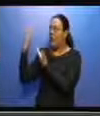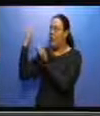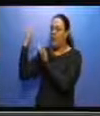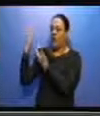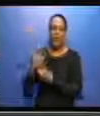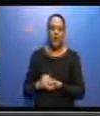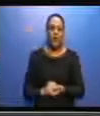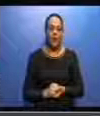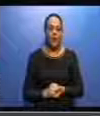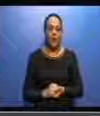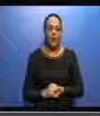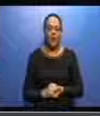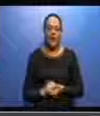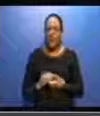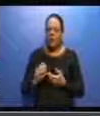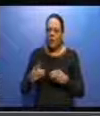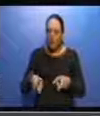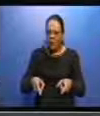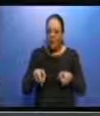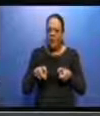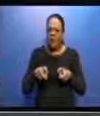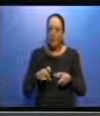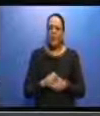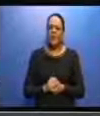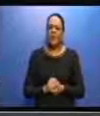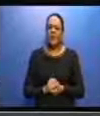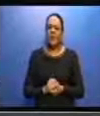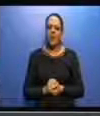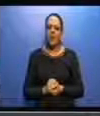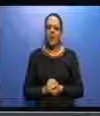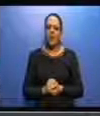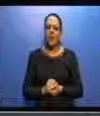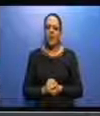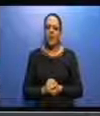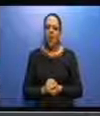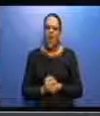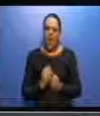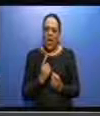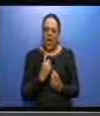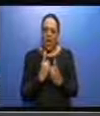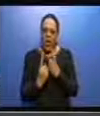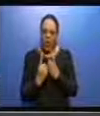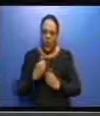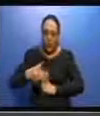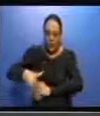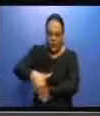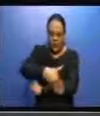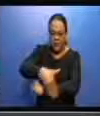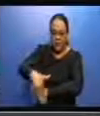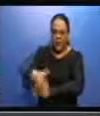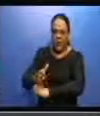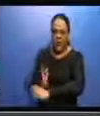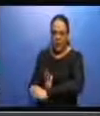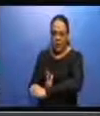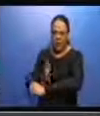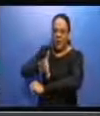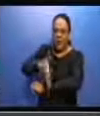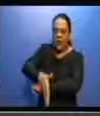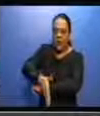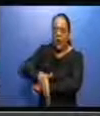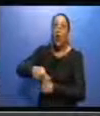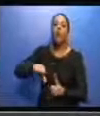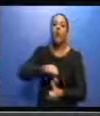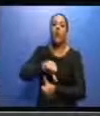pode observar essa imagem que exemplifica é basicamente isso as vezes ao atravessar uma rua já não estamos mais no mesmo município